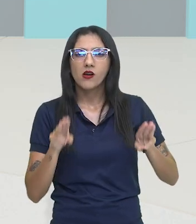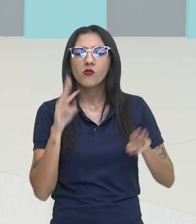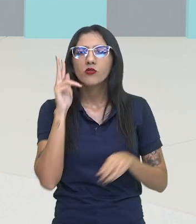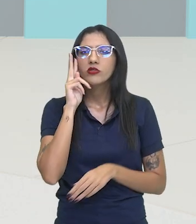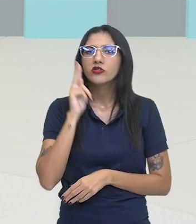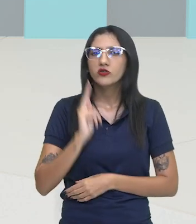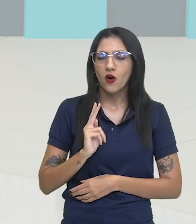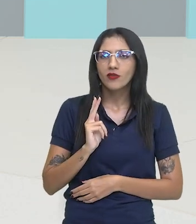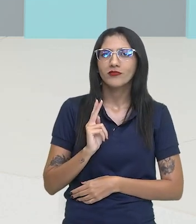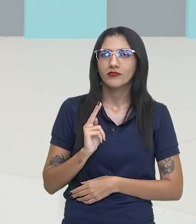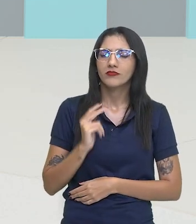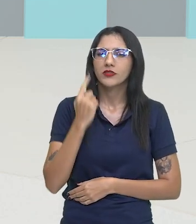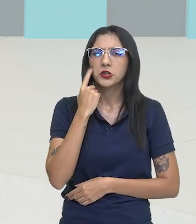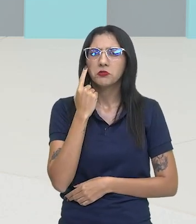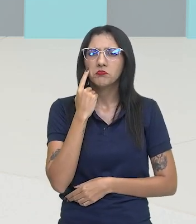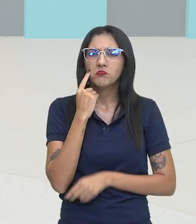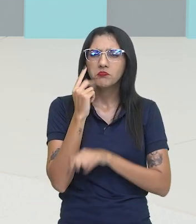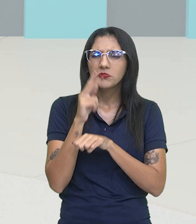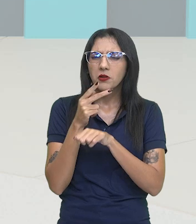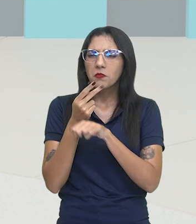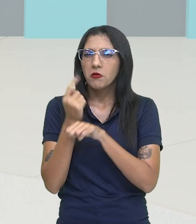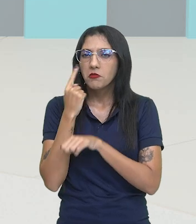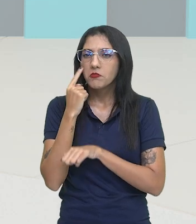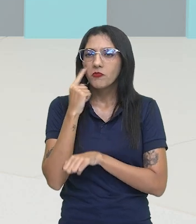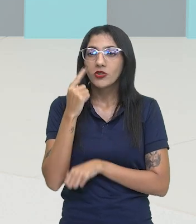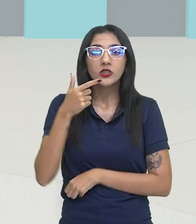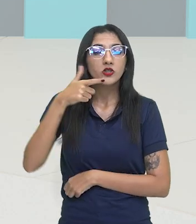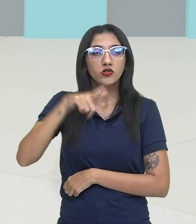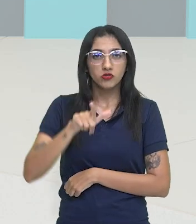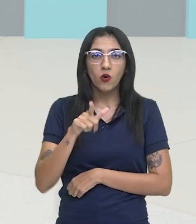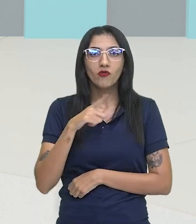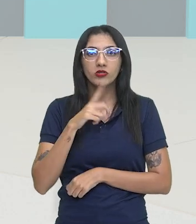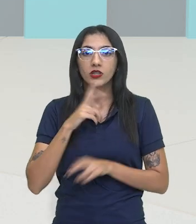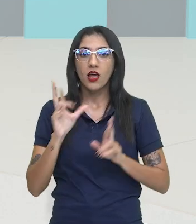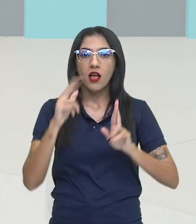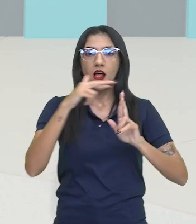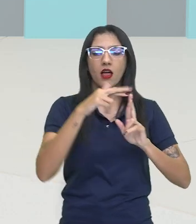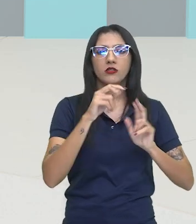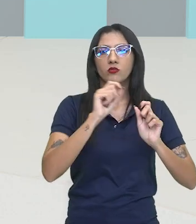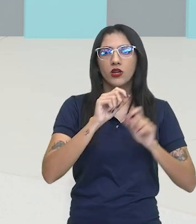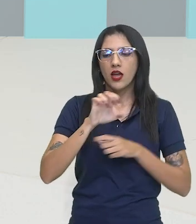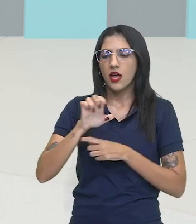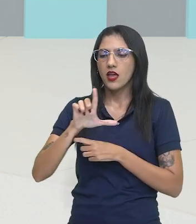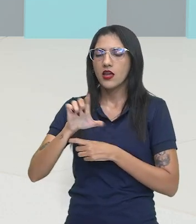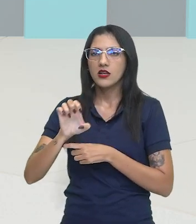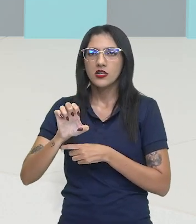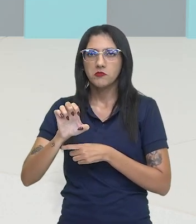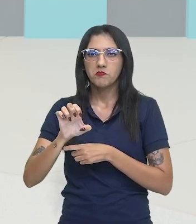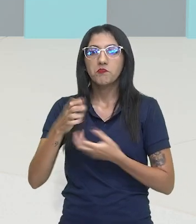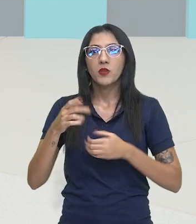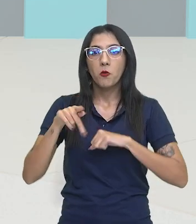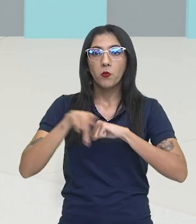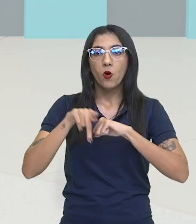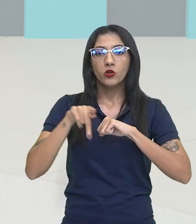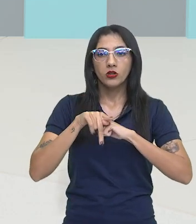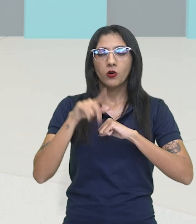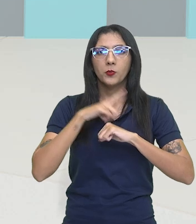que depois ele está sendo retomado pelo pronome ele. Então, o pronome